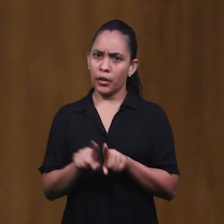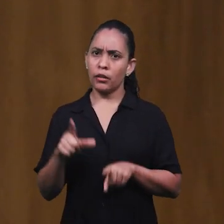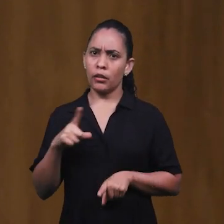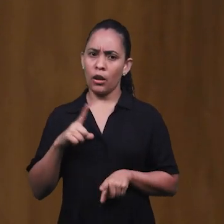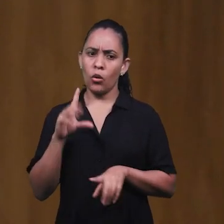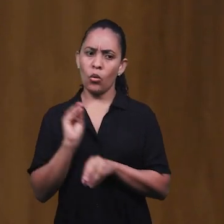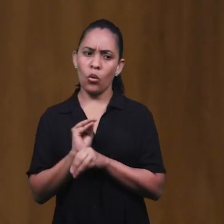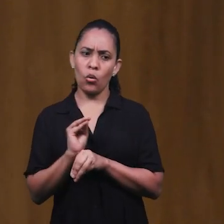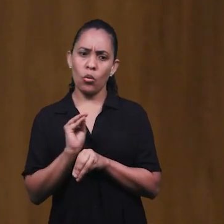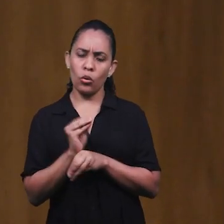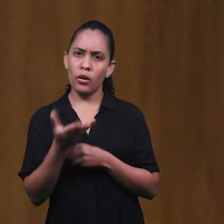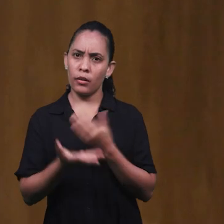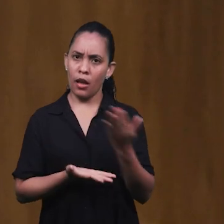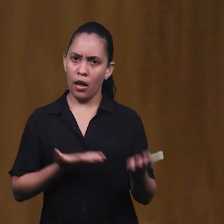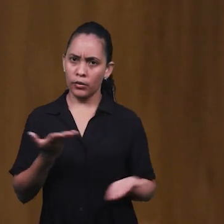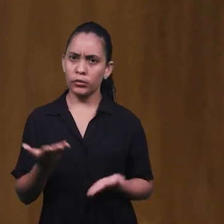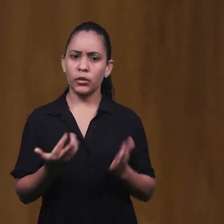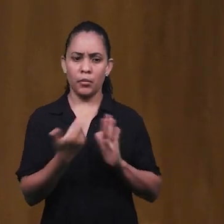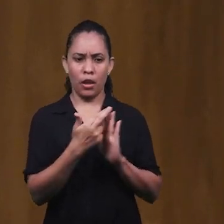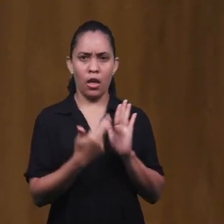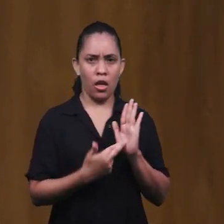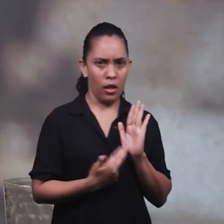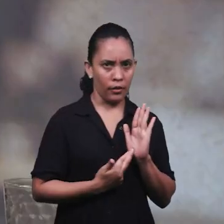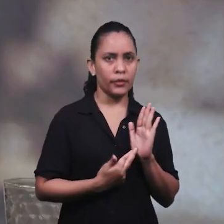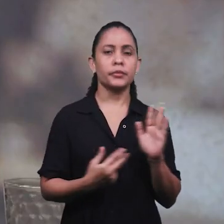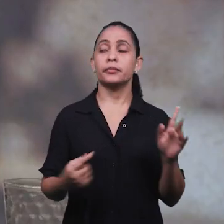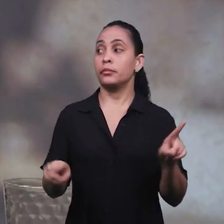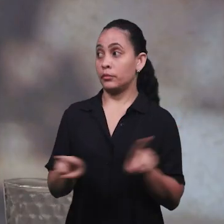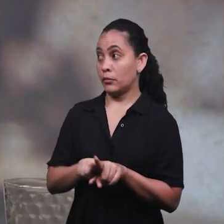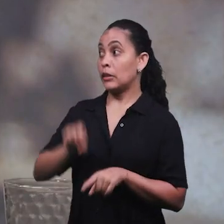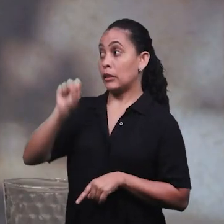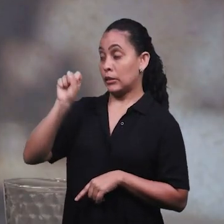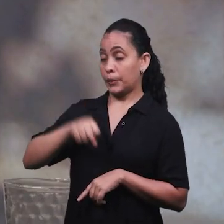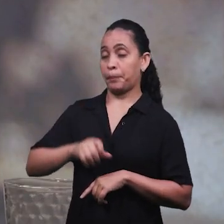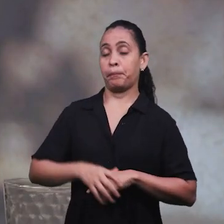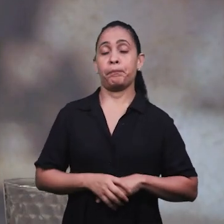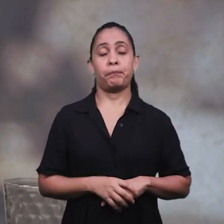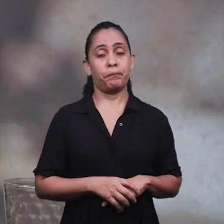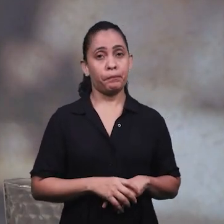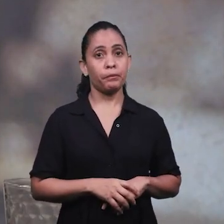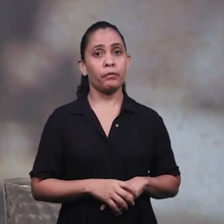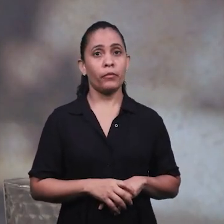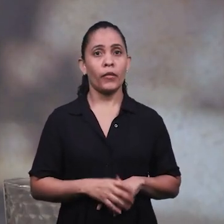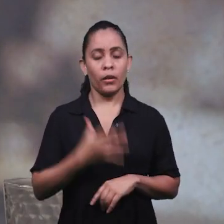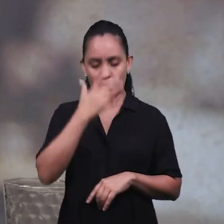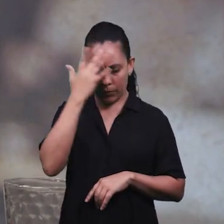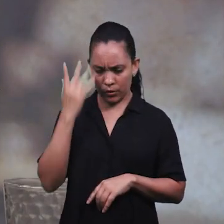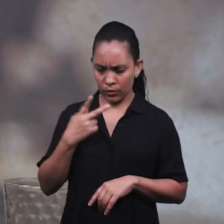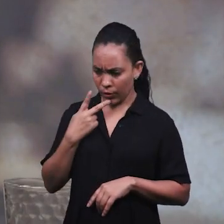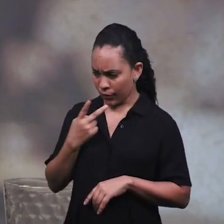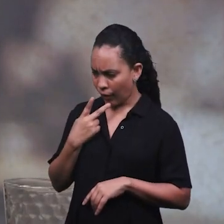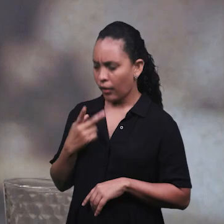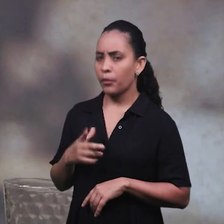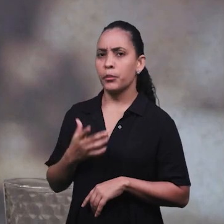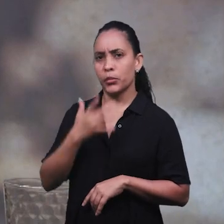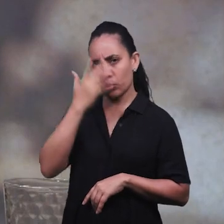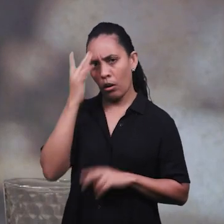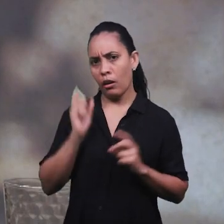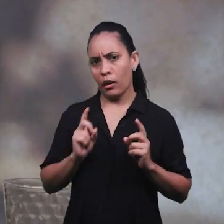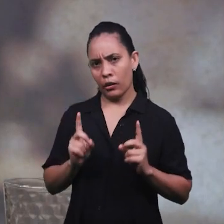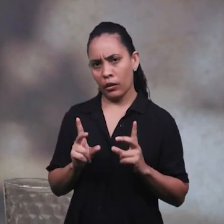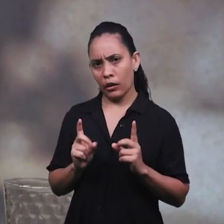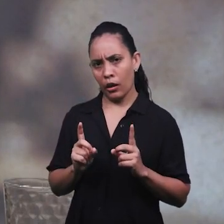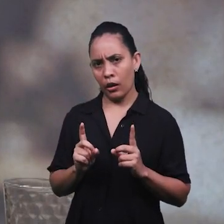deve atender todas as regras condominiais também, não seria isso? Sim, o locatário, ou o inquilino, né, que a gente costuma chamar, ele